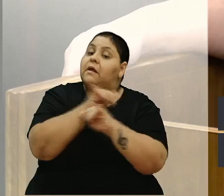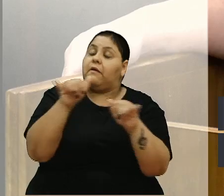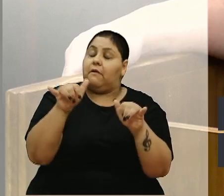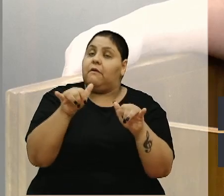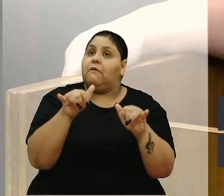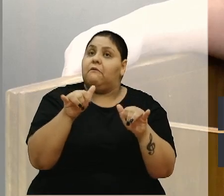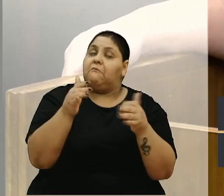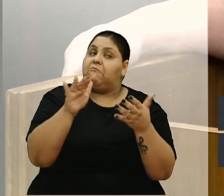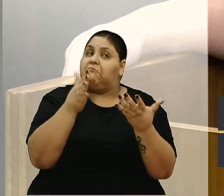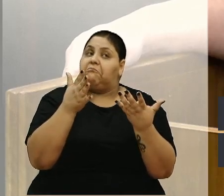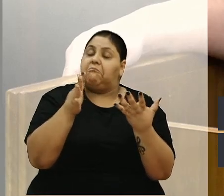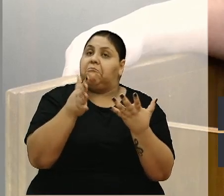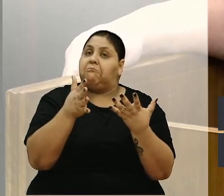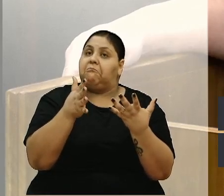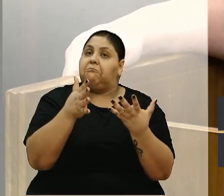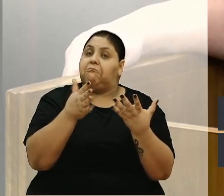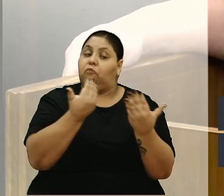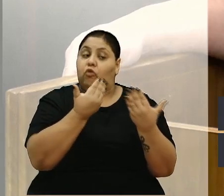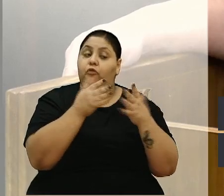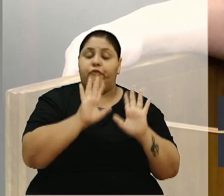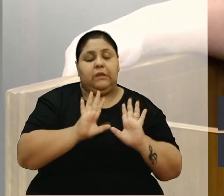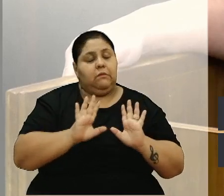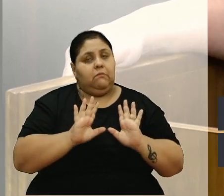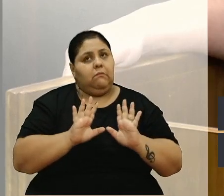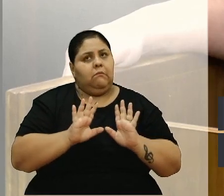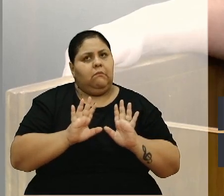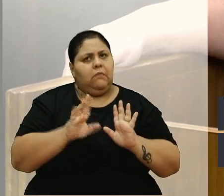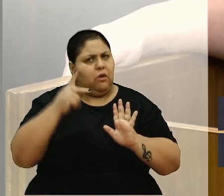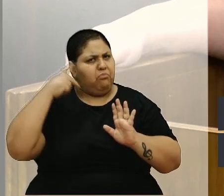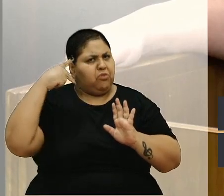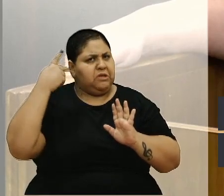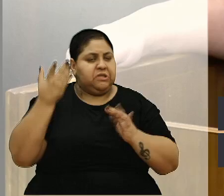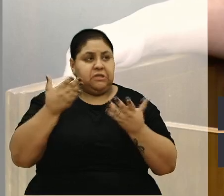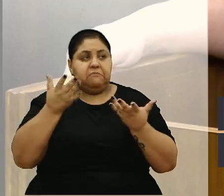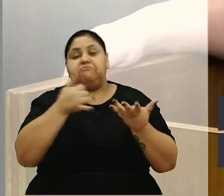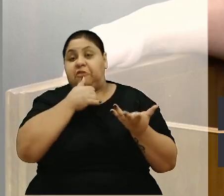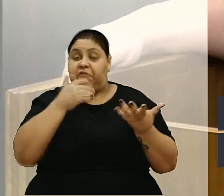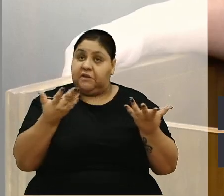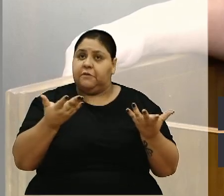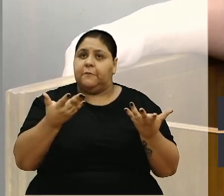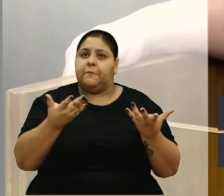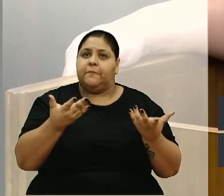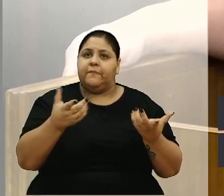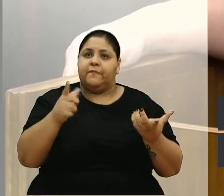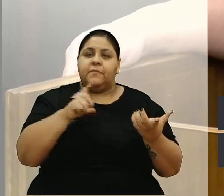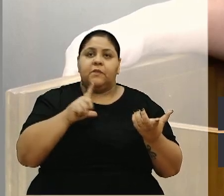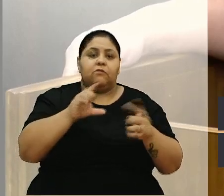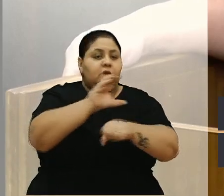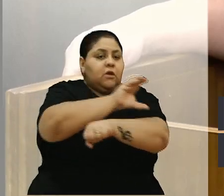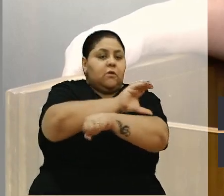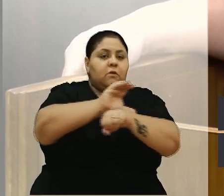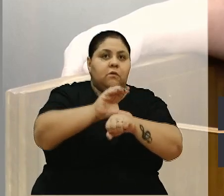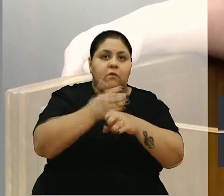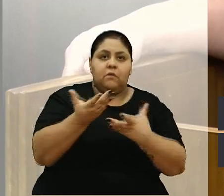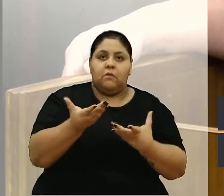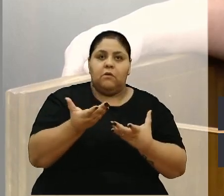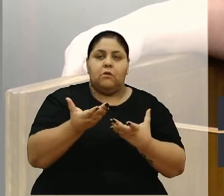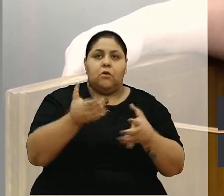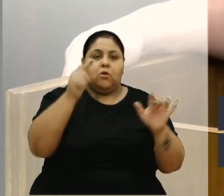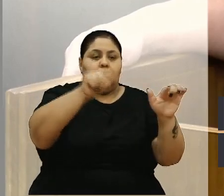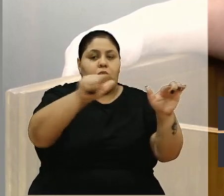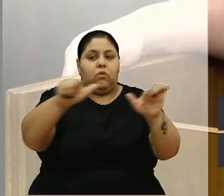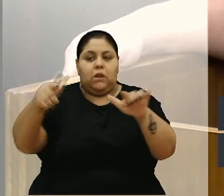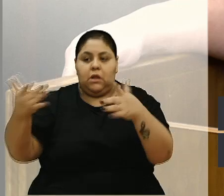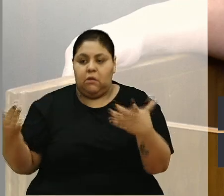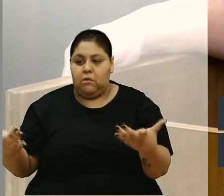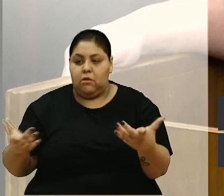ficou meio dúvido. Infelizmente ficou. Mas não tem os cursos, não tem onde vai ser, não tem